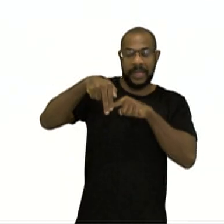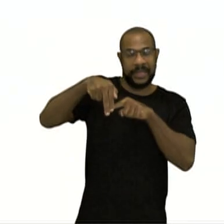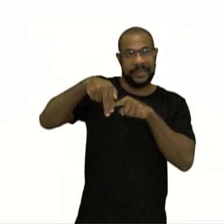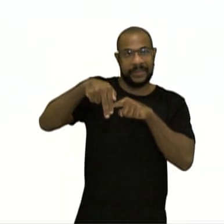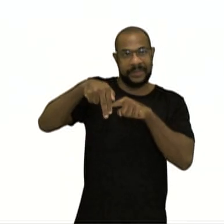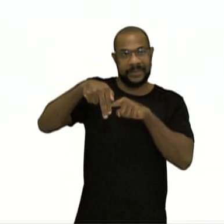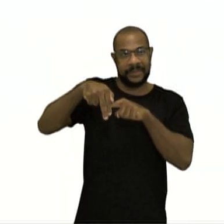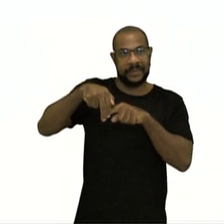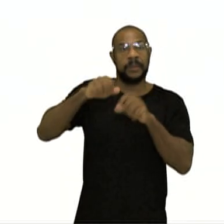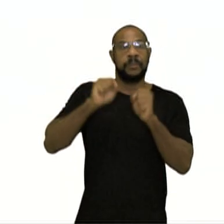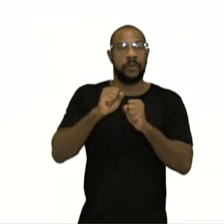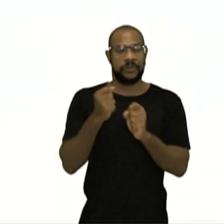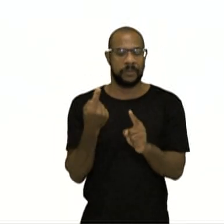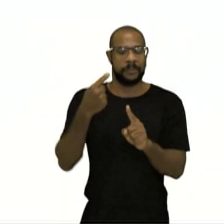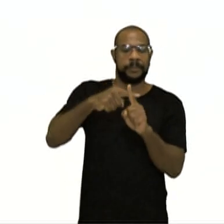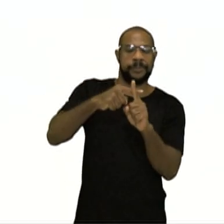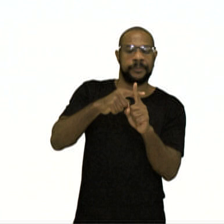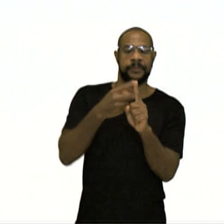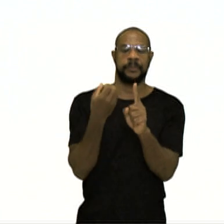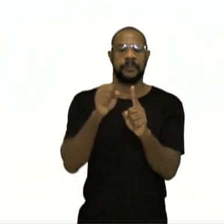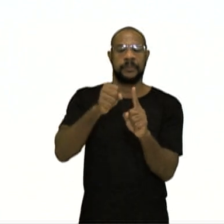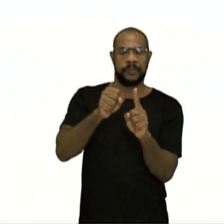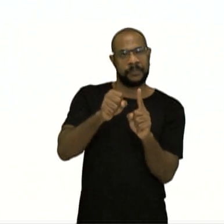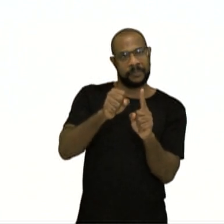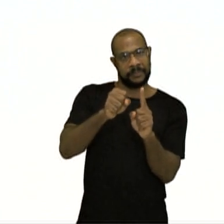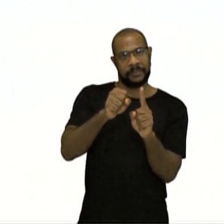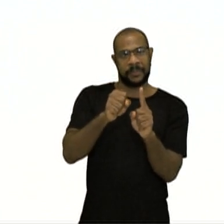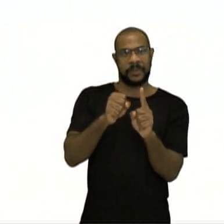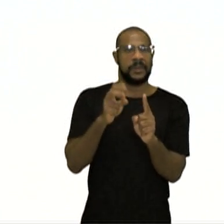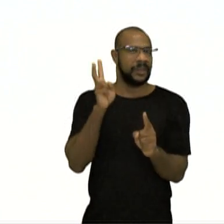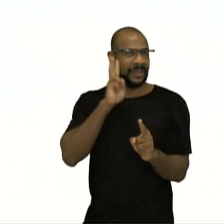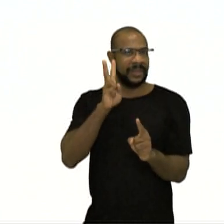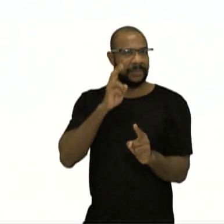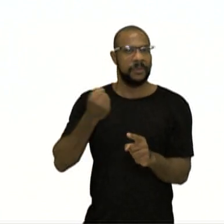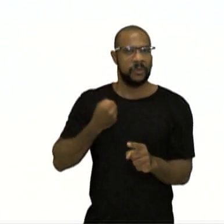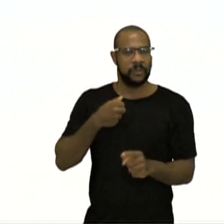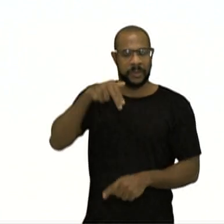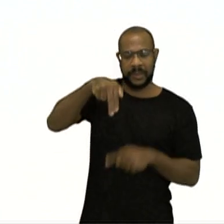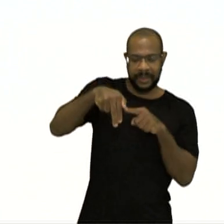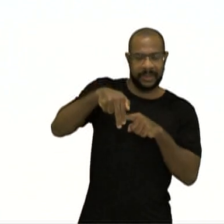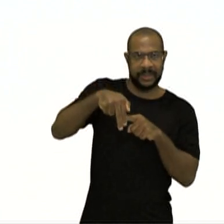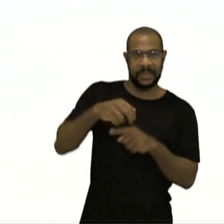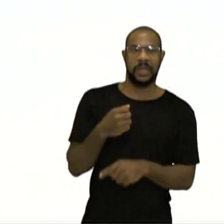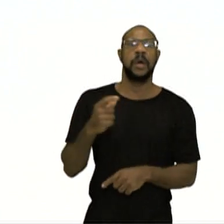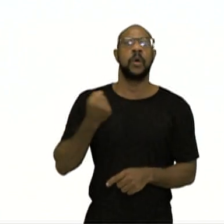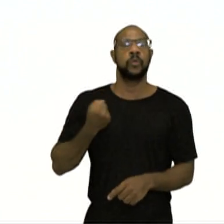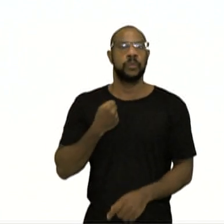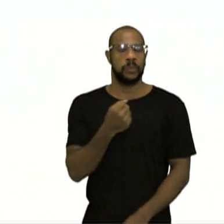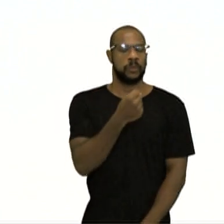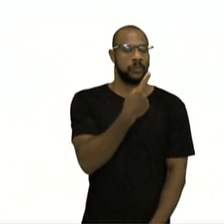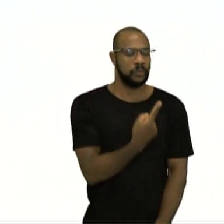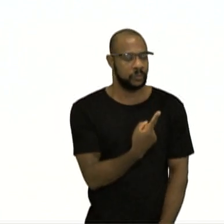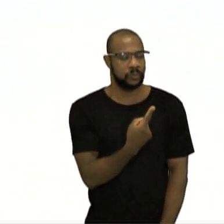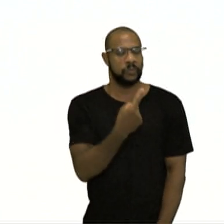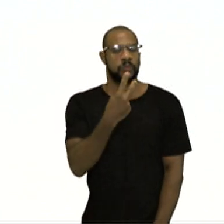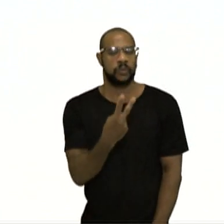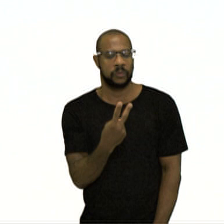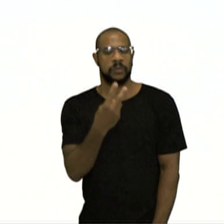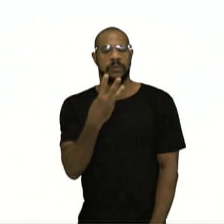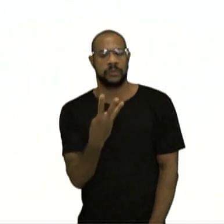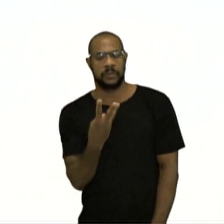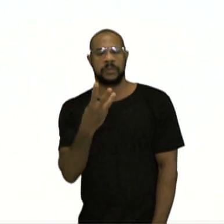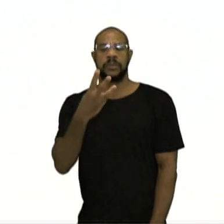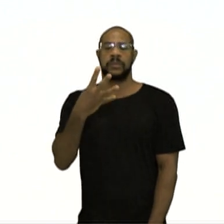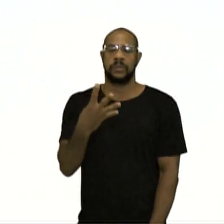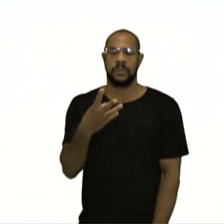escrito simplesmente como 8. Número natural, lembram? Números que usamos para contagem. 1, 2,